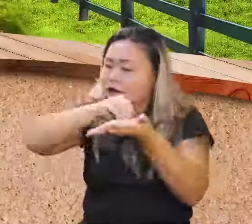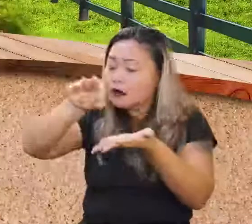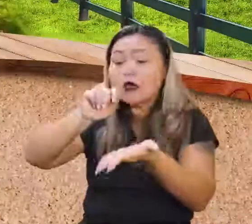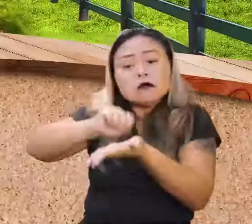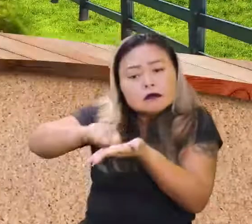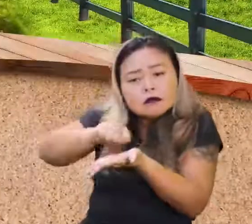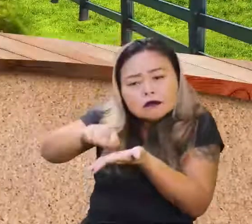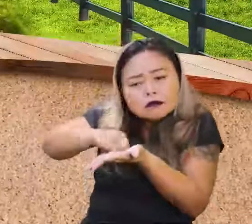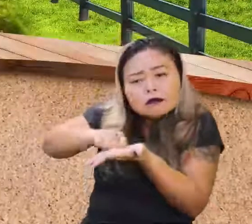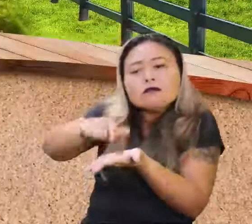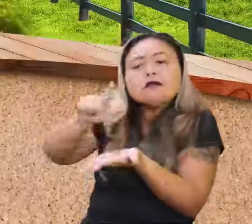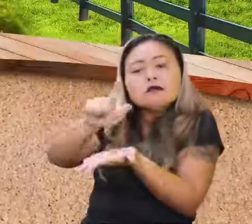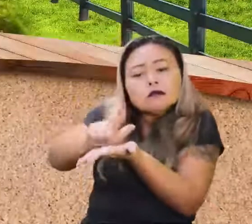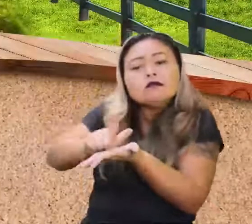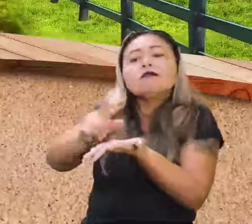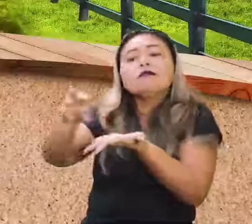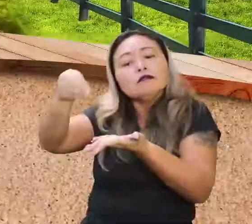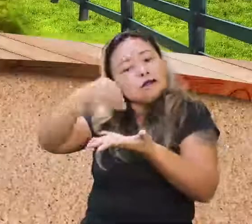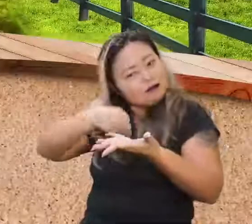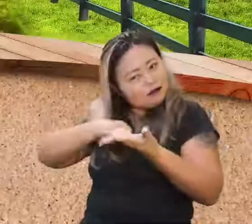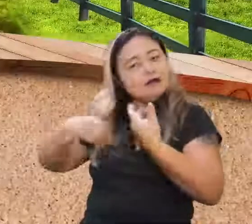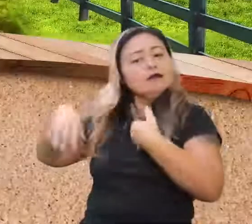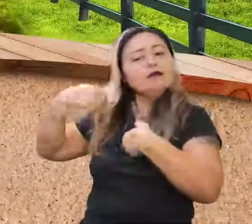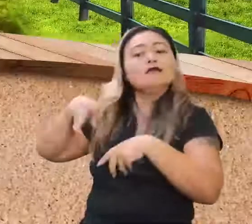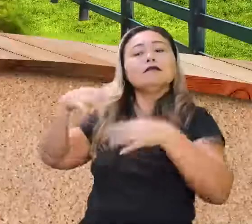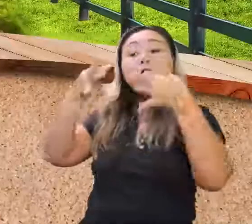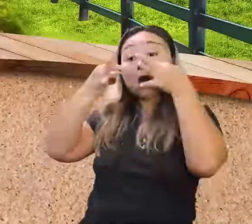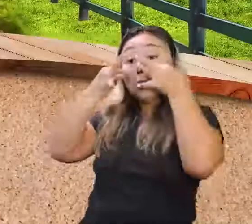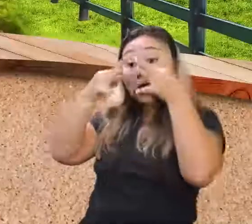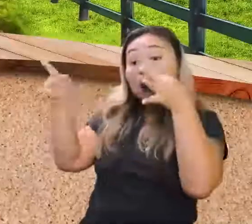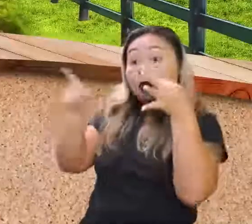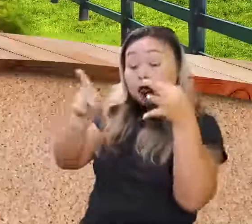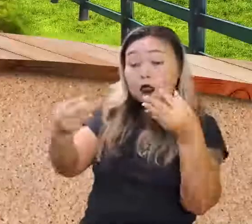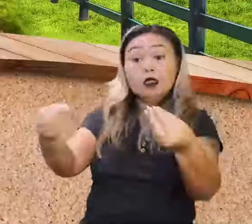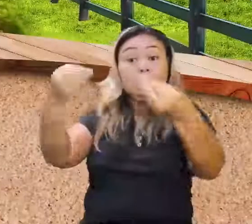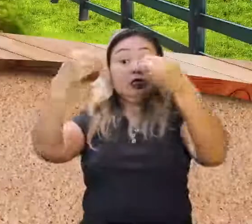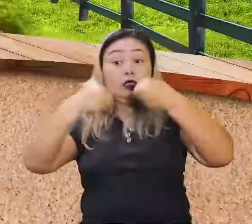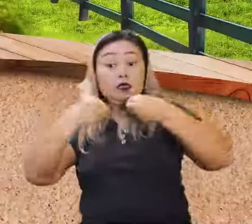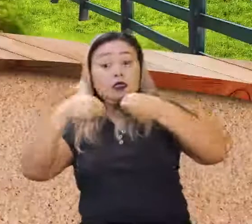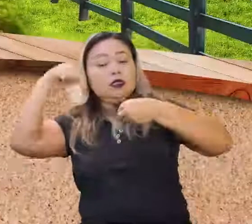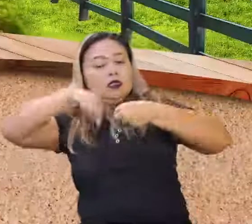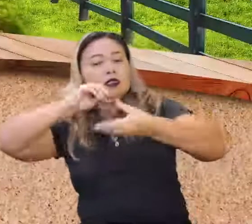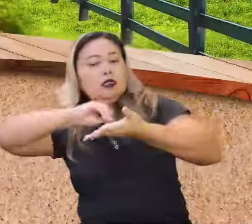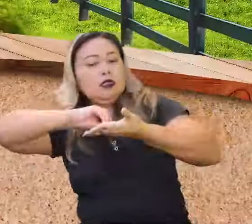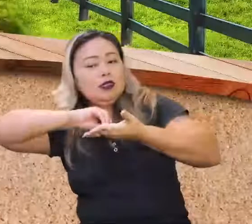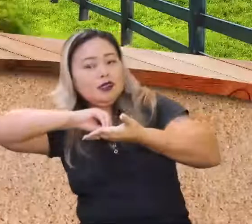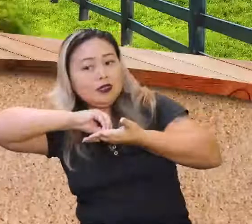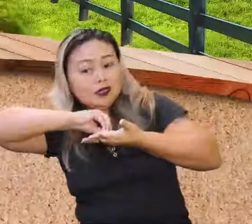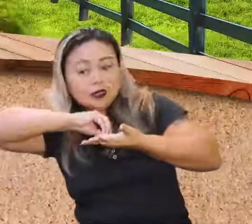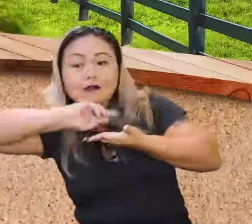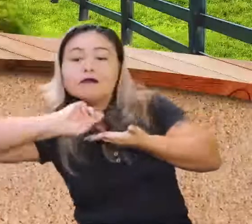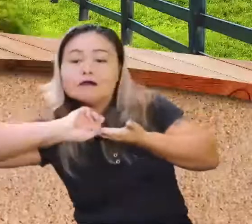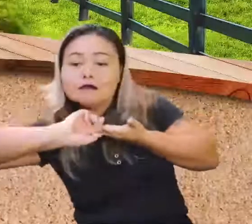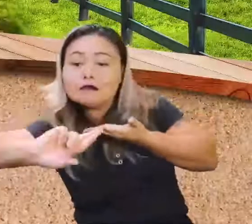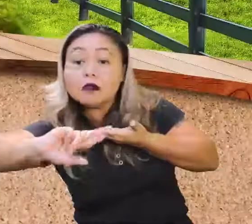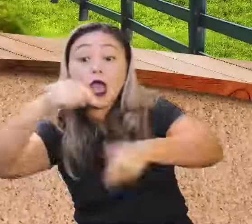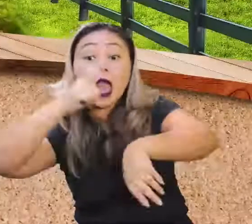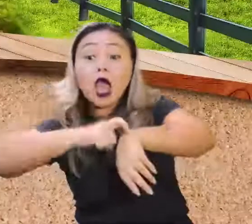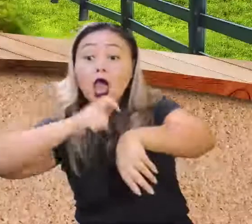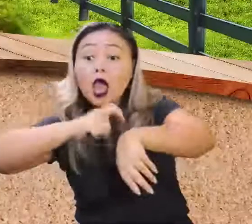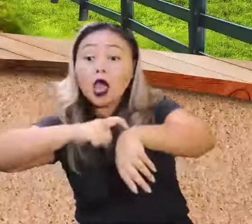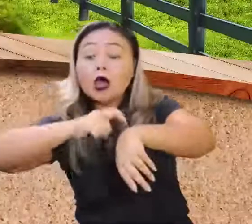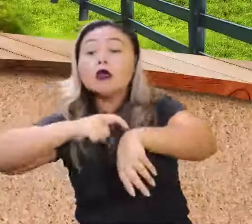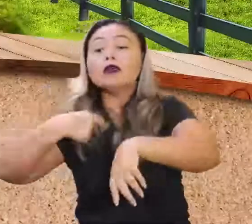Pode escrever aí no papel, manda para a professora presencial, a professora manda para o tio, e aí a gente responde aqui ao